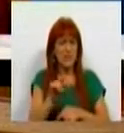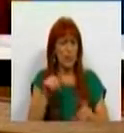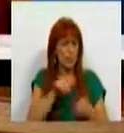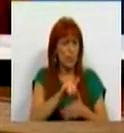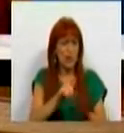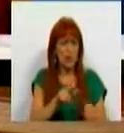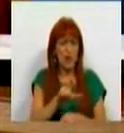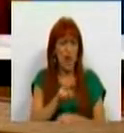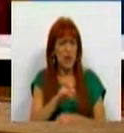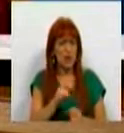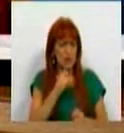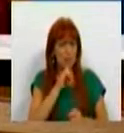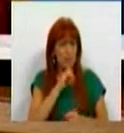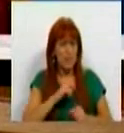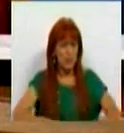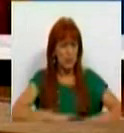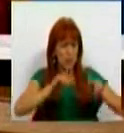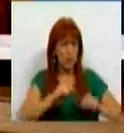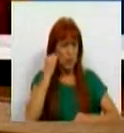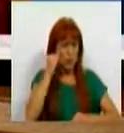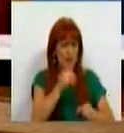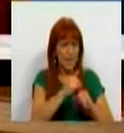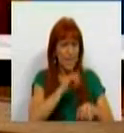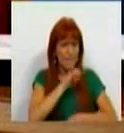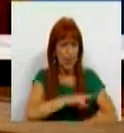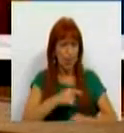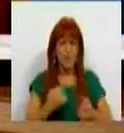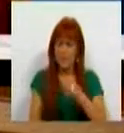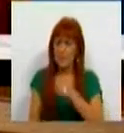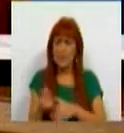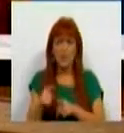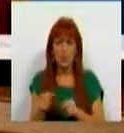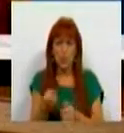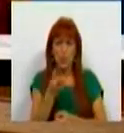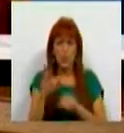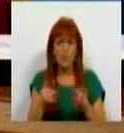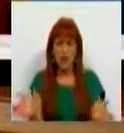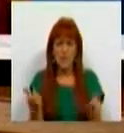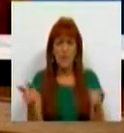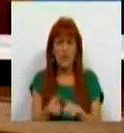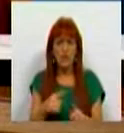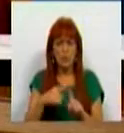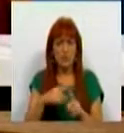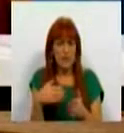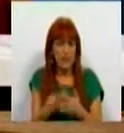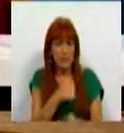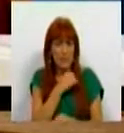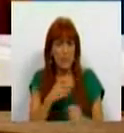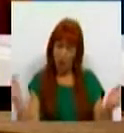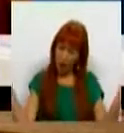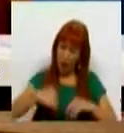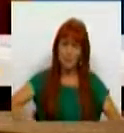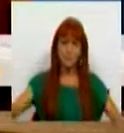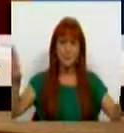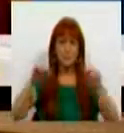Lajes, permitindo o desenvolvimento efetivo do turismo na ilha e a criação de um conjunto de incentivos e benefícios que permitam a atração de